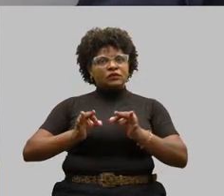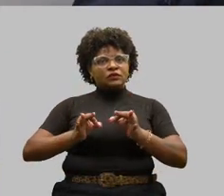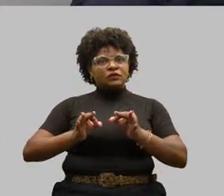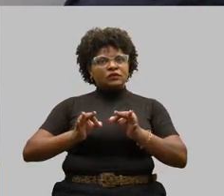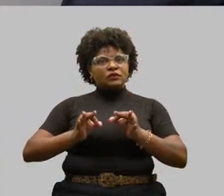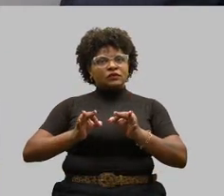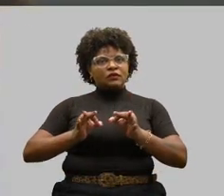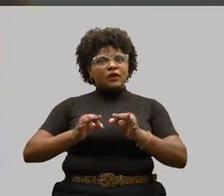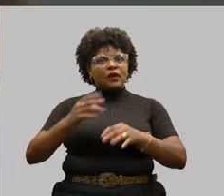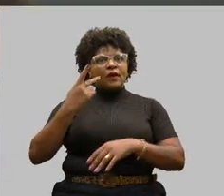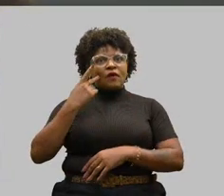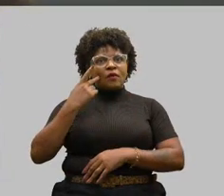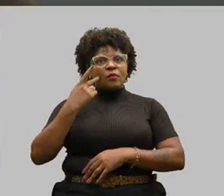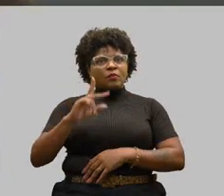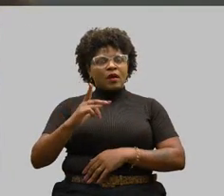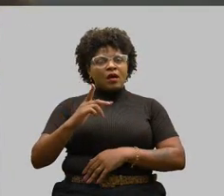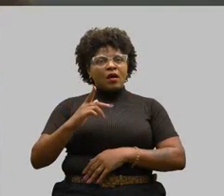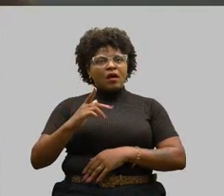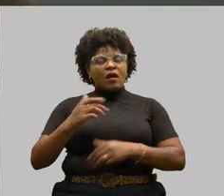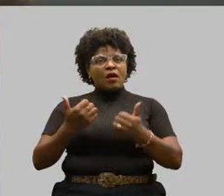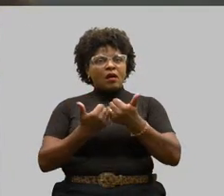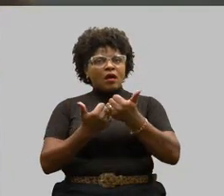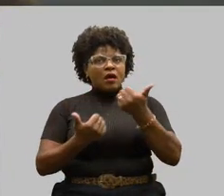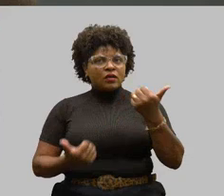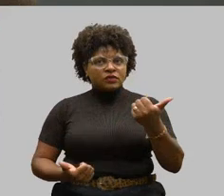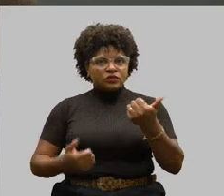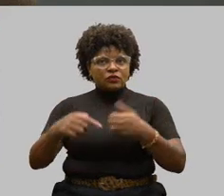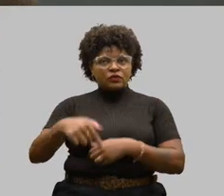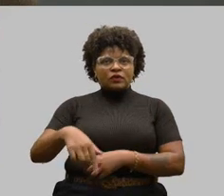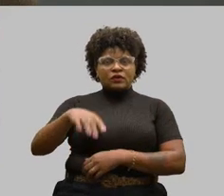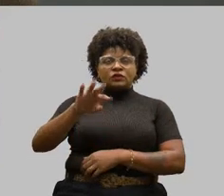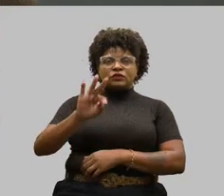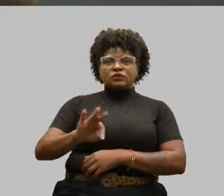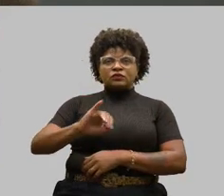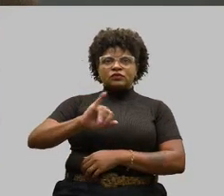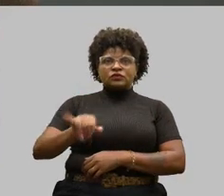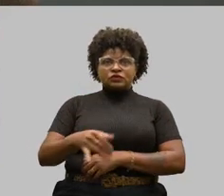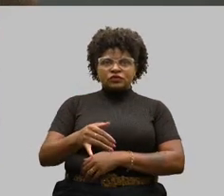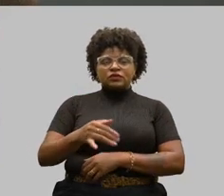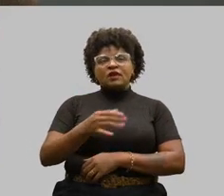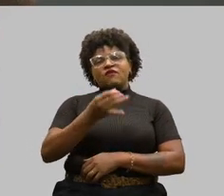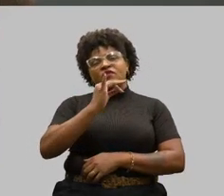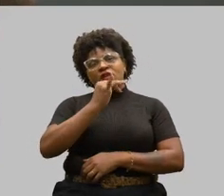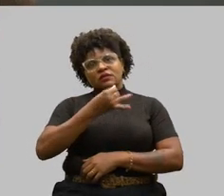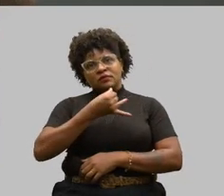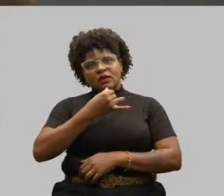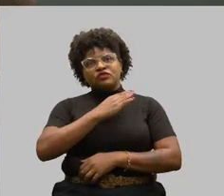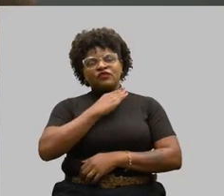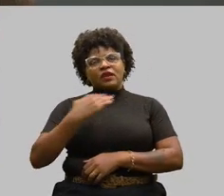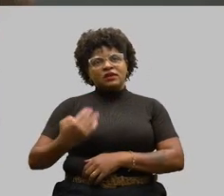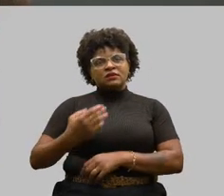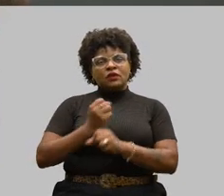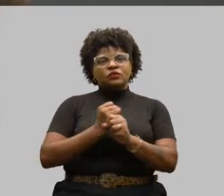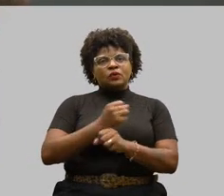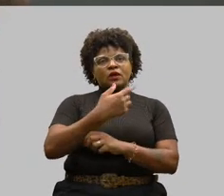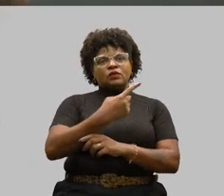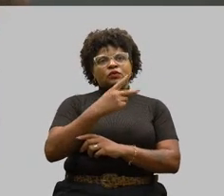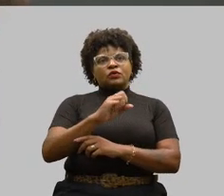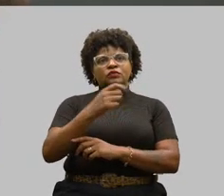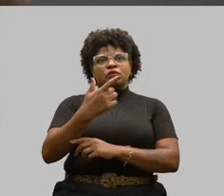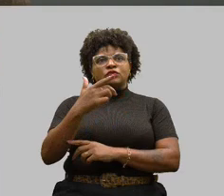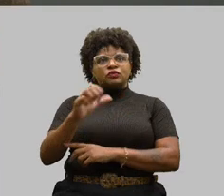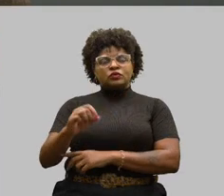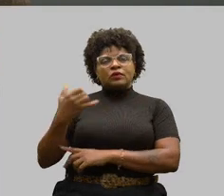superintendente né de acessibilidade de prisão Tribunal de Justiça ele faleceu em 2018 infelizmente com